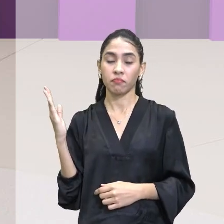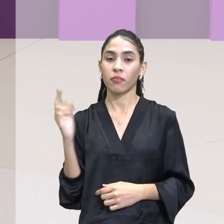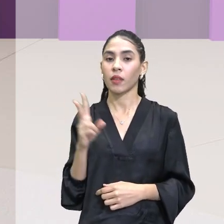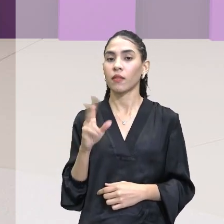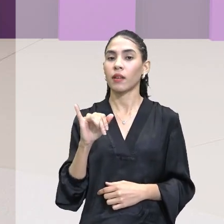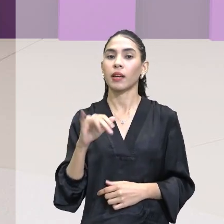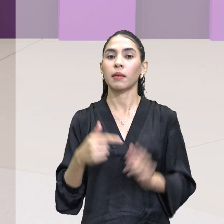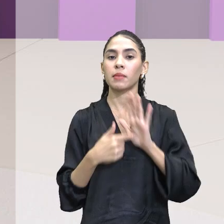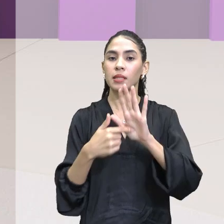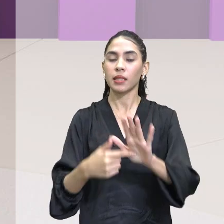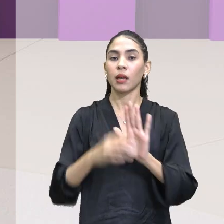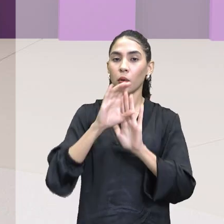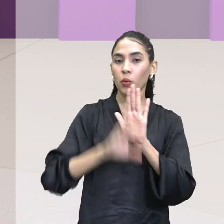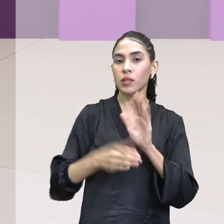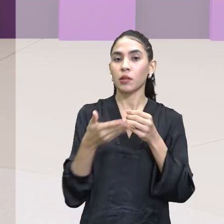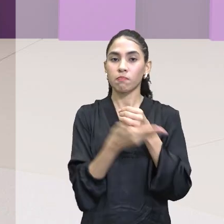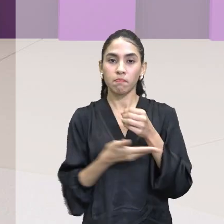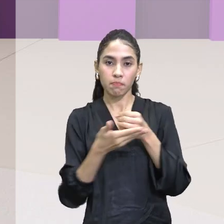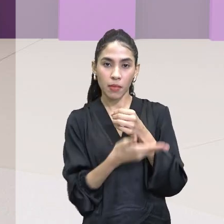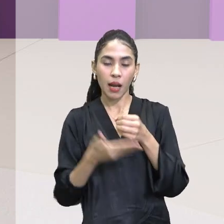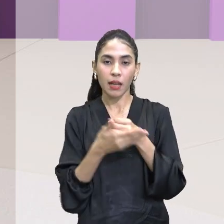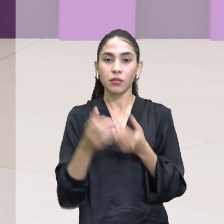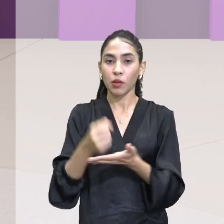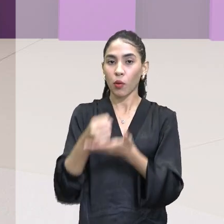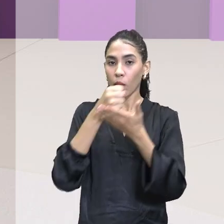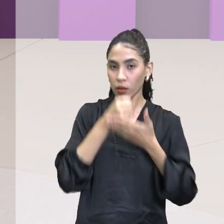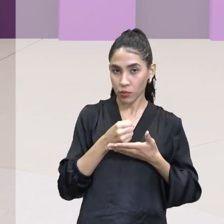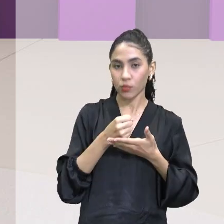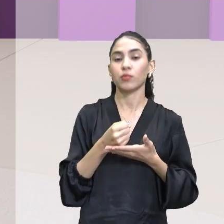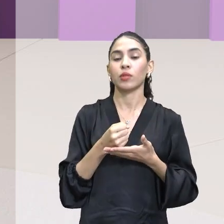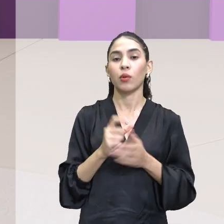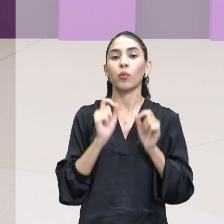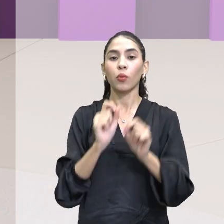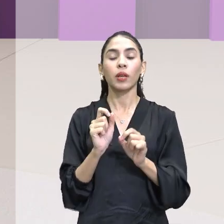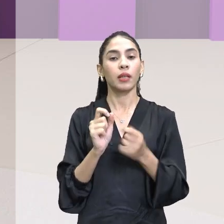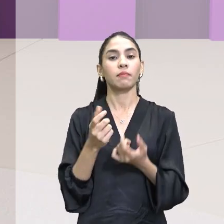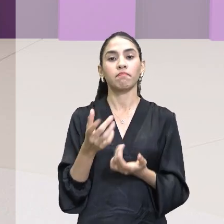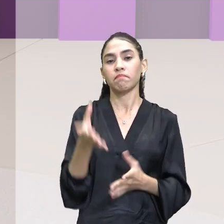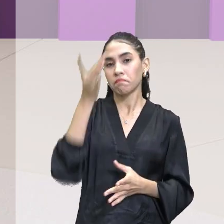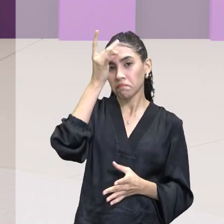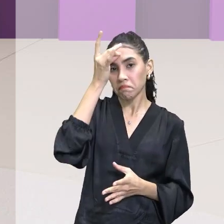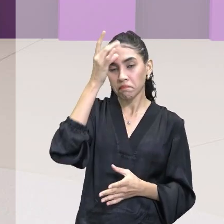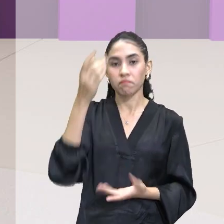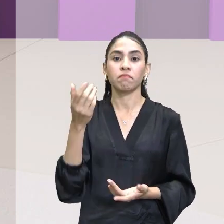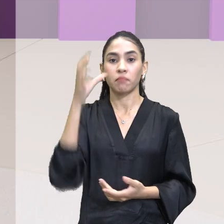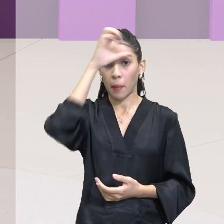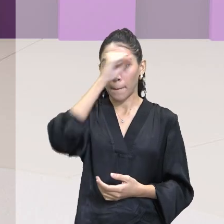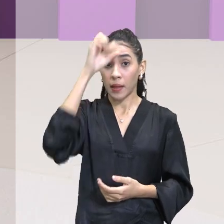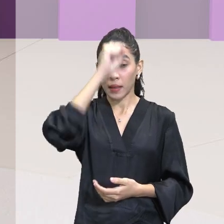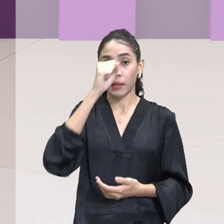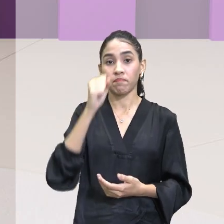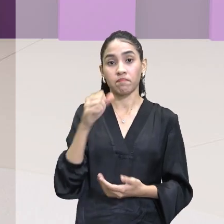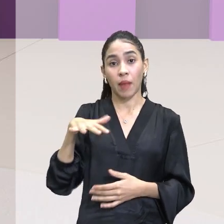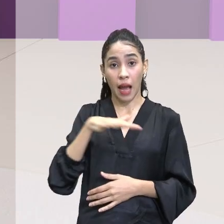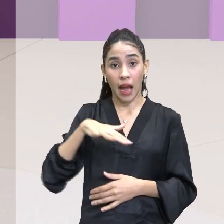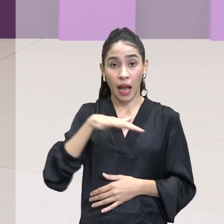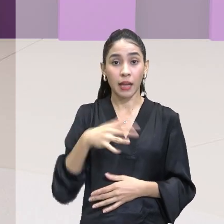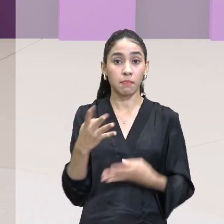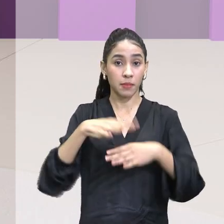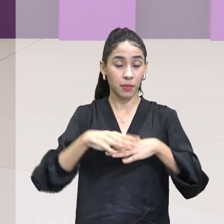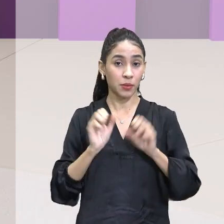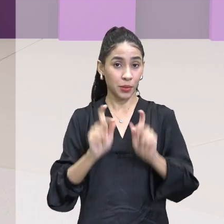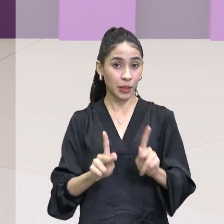traz ali conceitos básicos, não é? Que nos ajudam, sim, a tocar aí a bola para frente no estudo da matemática, tudo